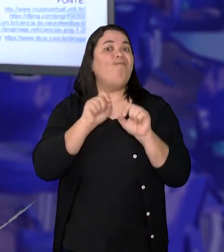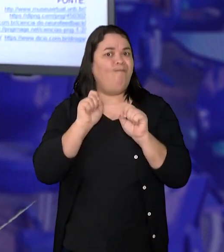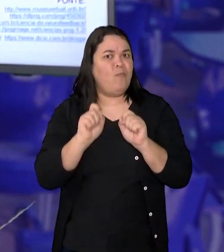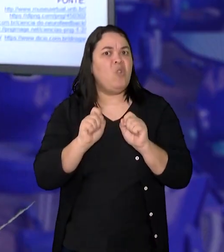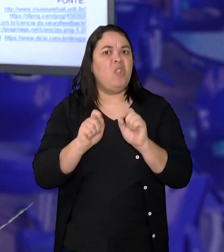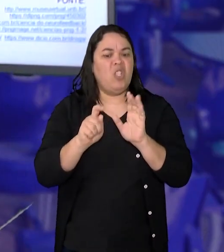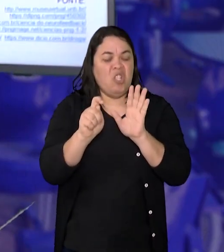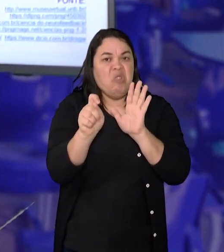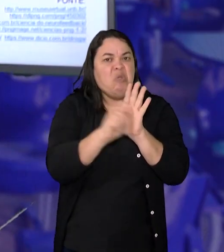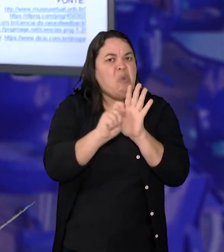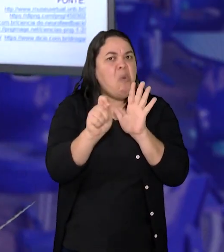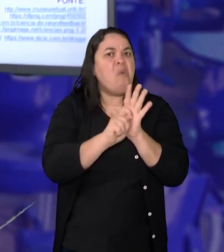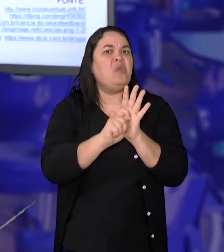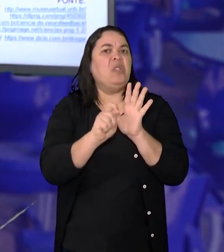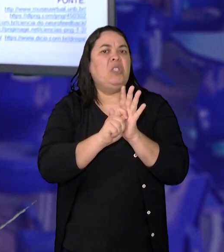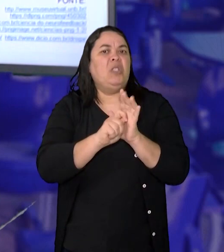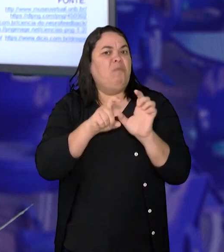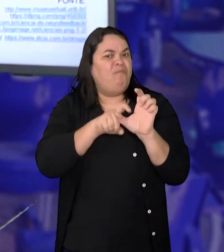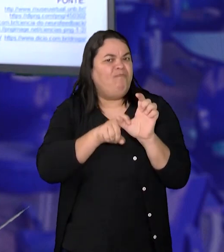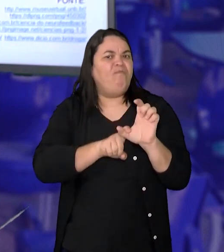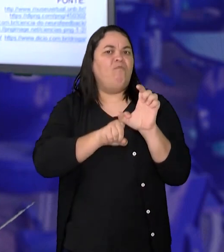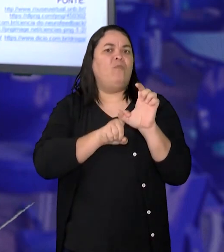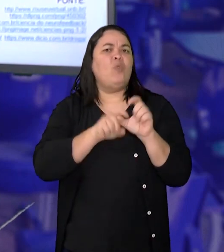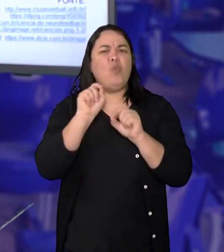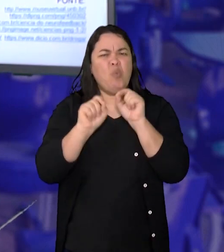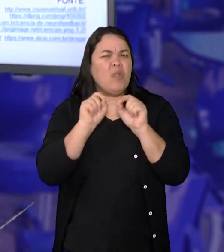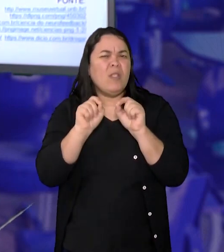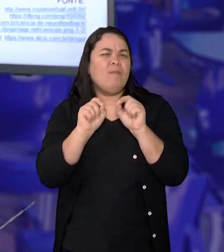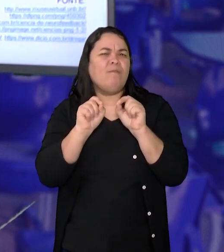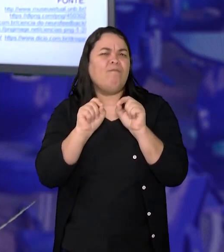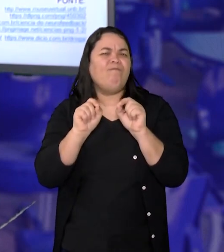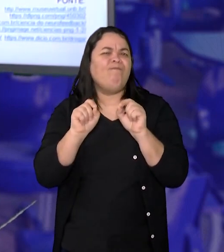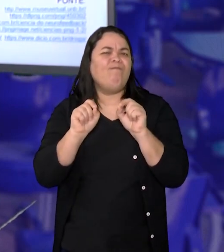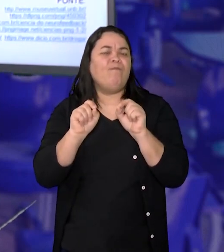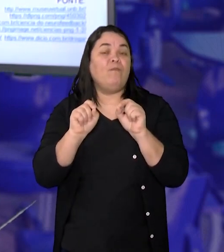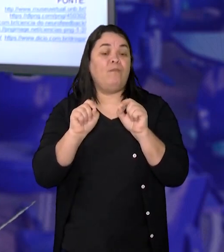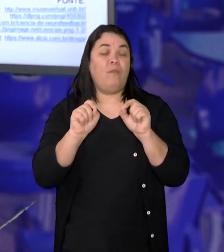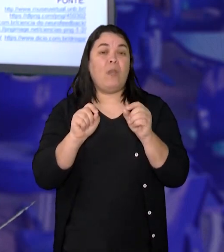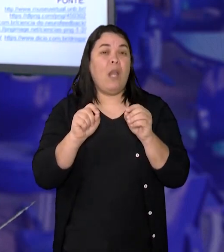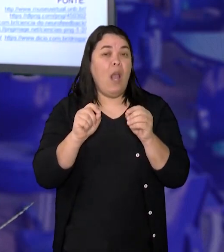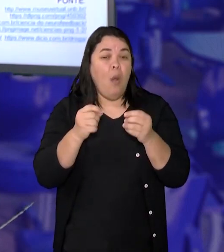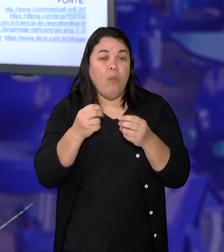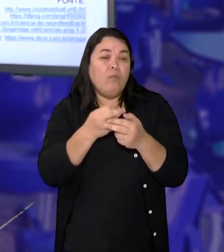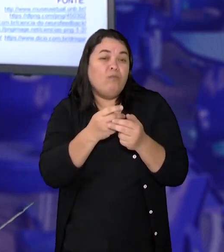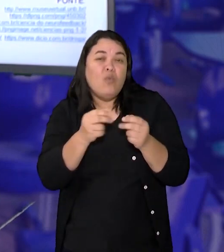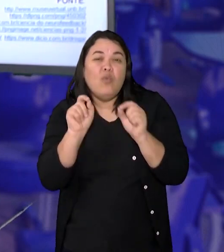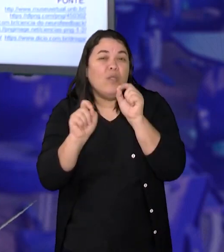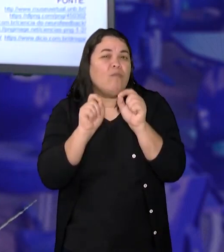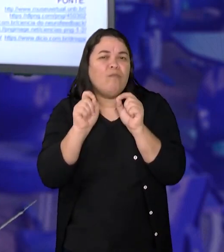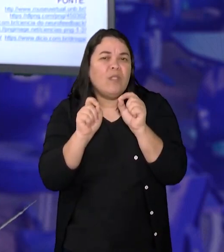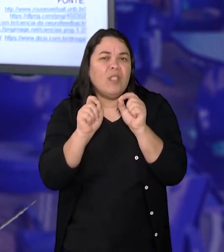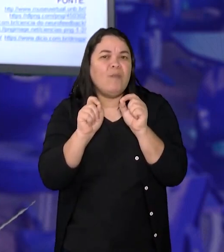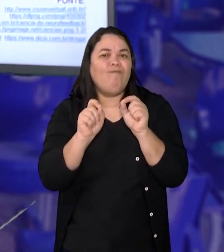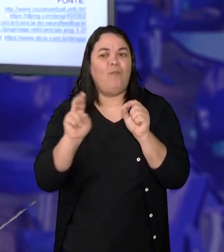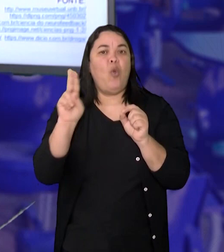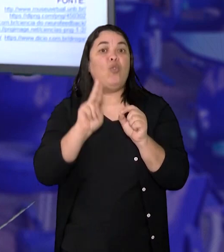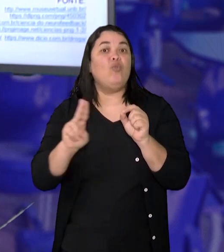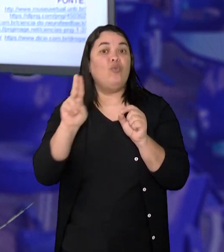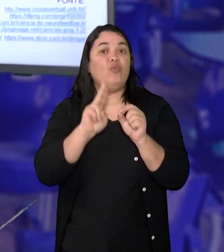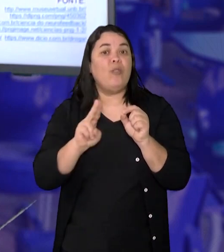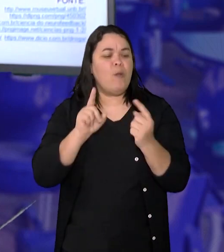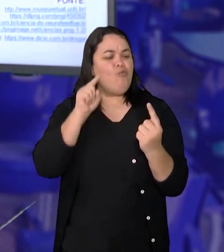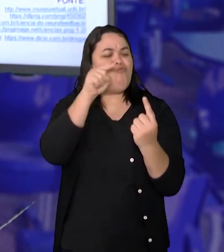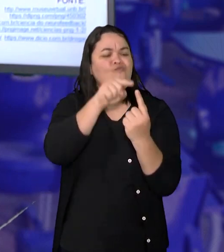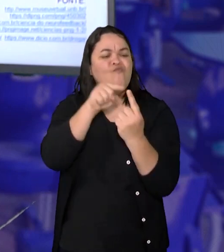Então, quando a gente fala de uma droga, o que a gente está falando, na realidade, é uma substância que ela pode ser utilizada com